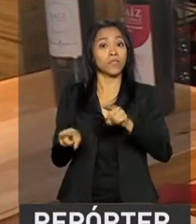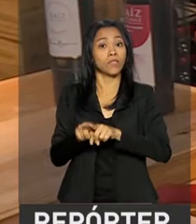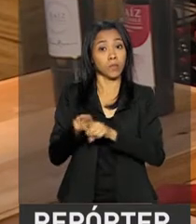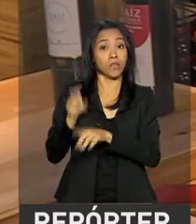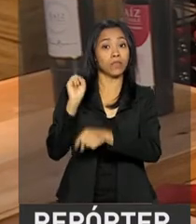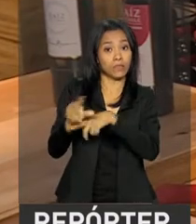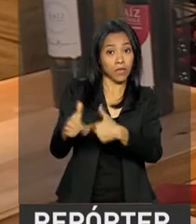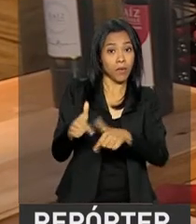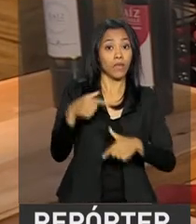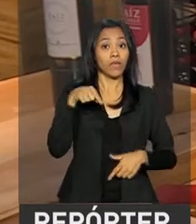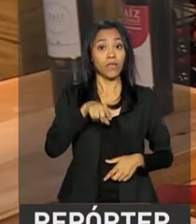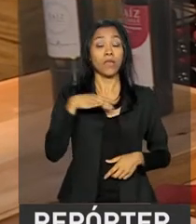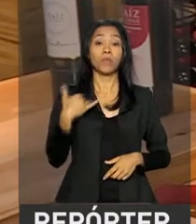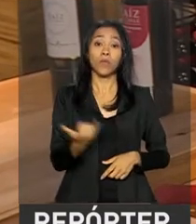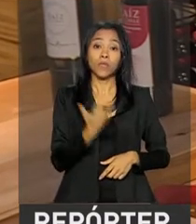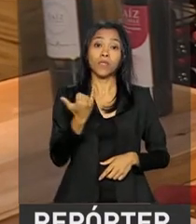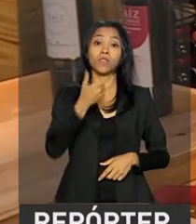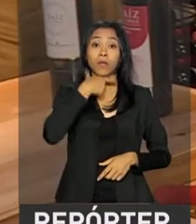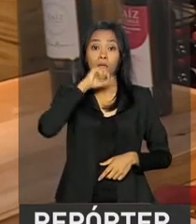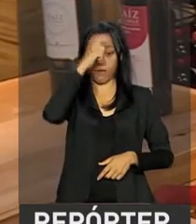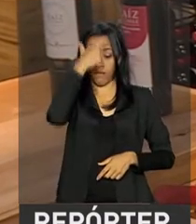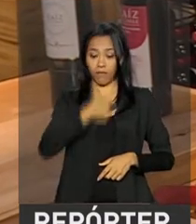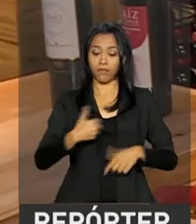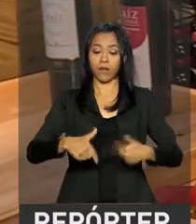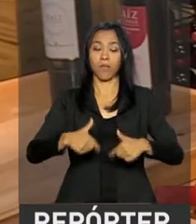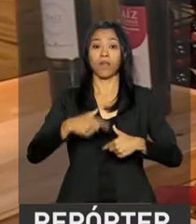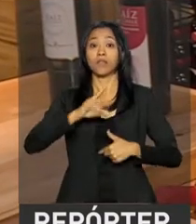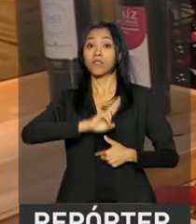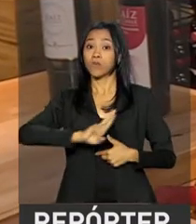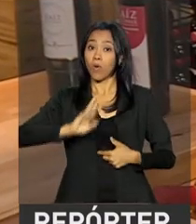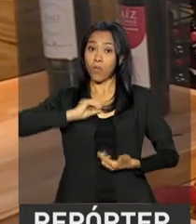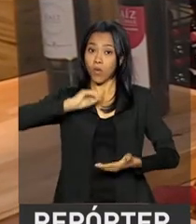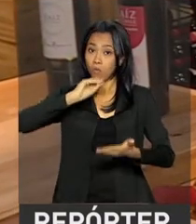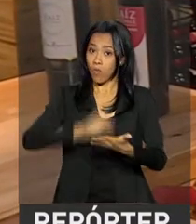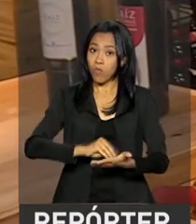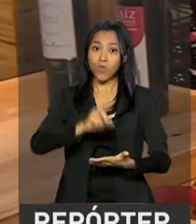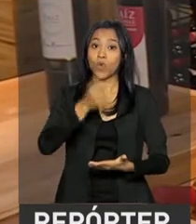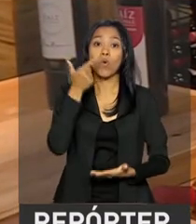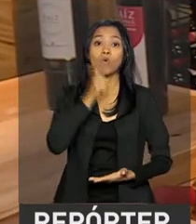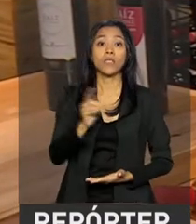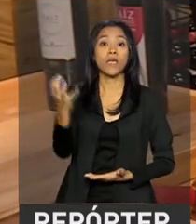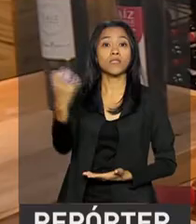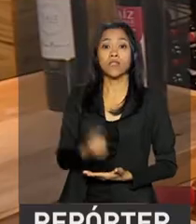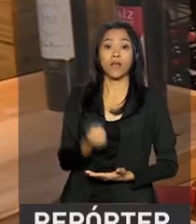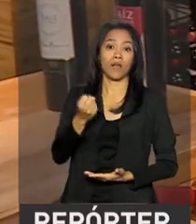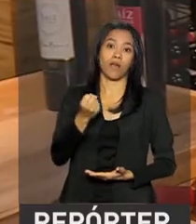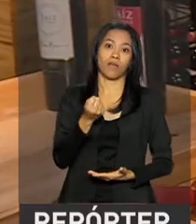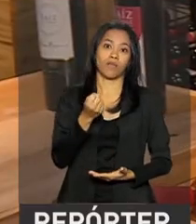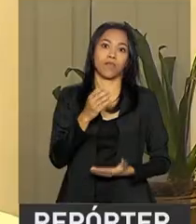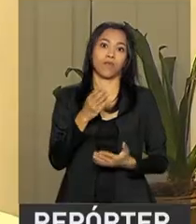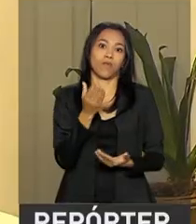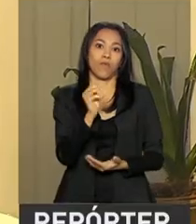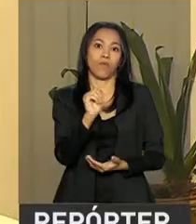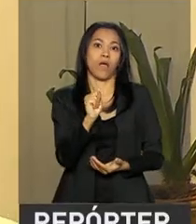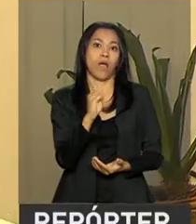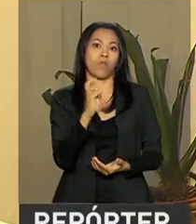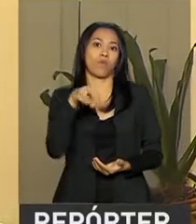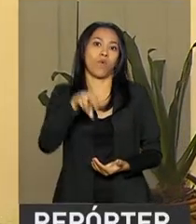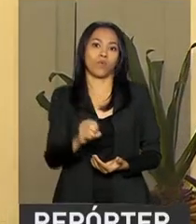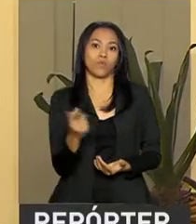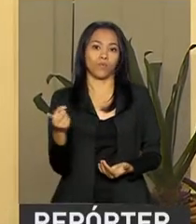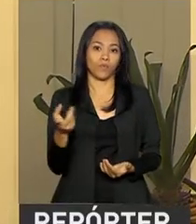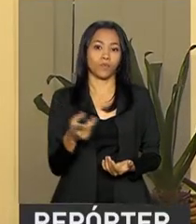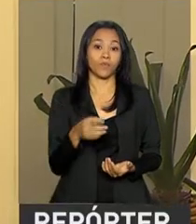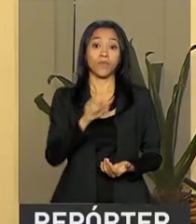também é essencial para o trabalhador. Se ele não constar na declaração, não consegue sacar o abono salarial, por exemplo. Se o trabalhador não